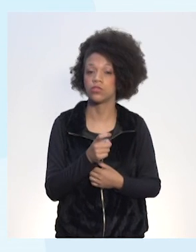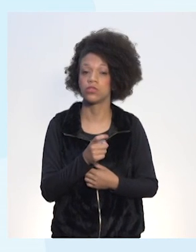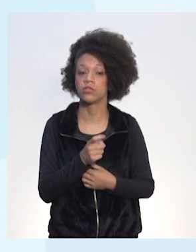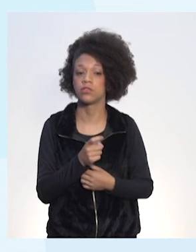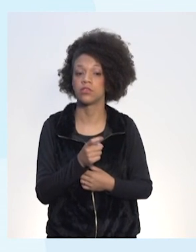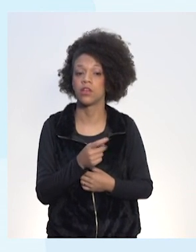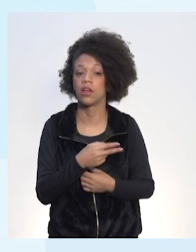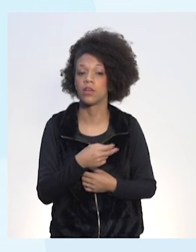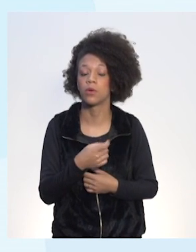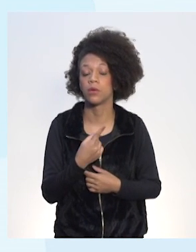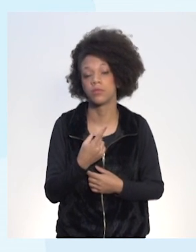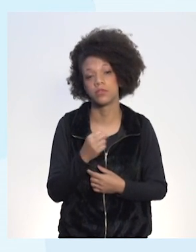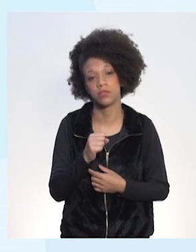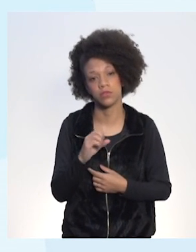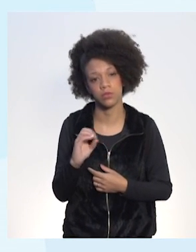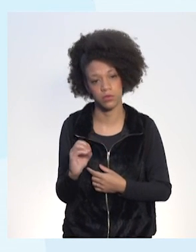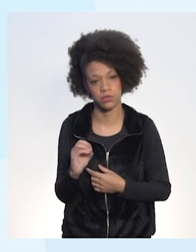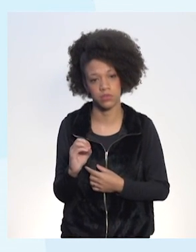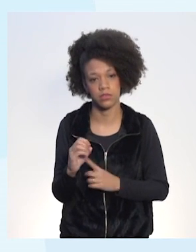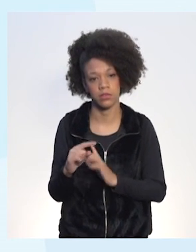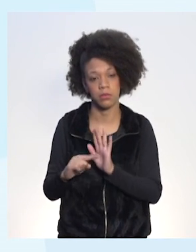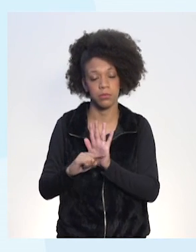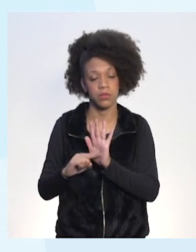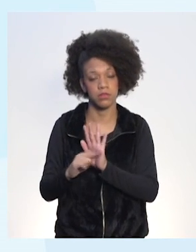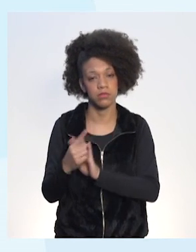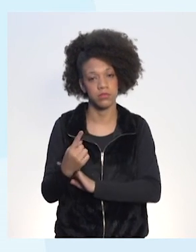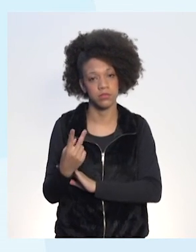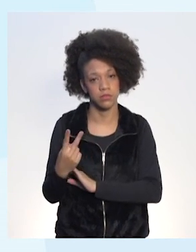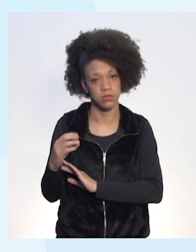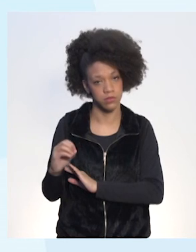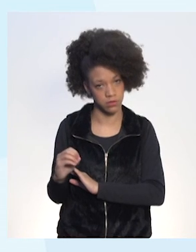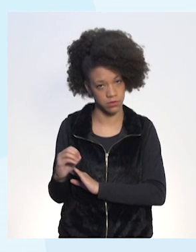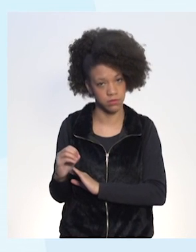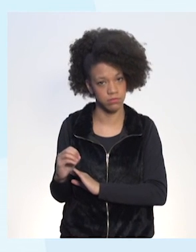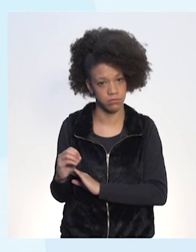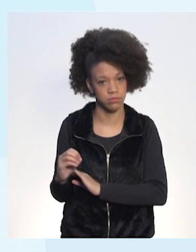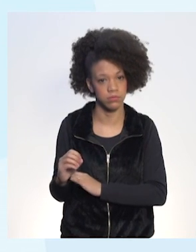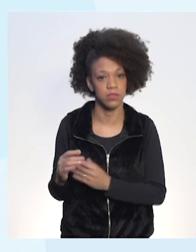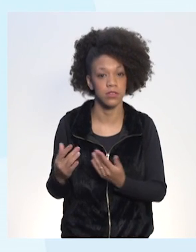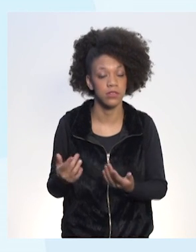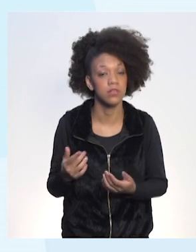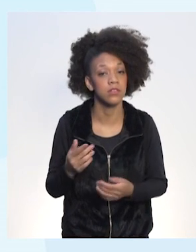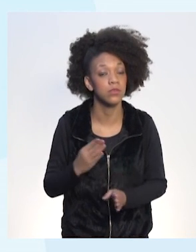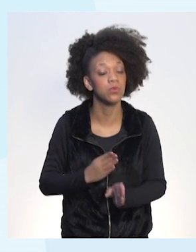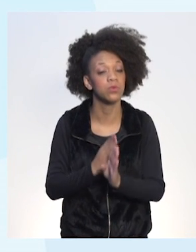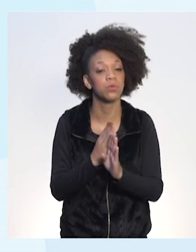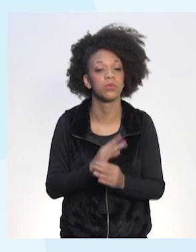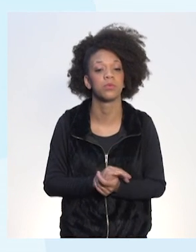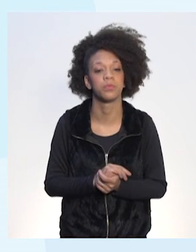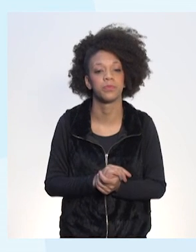12x é igual aos 180 graus menos os 120 graus que a gente tinha encontrado.